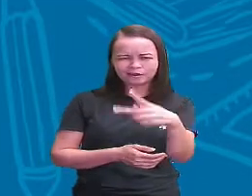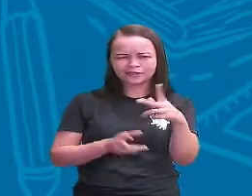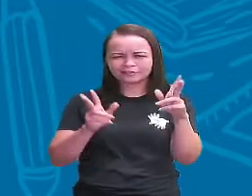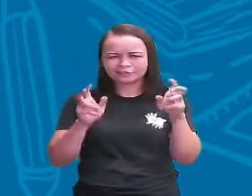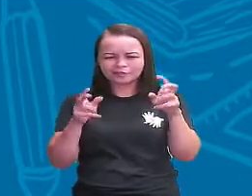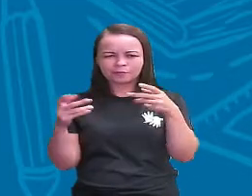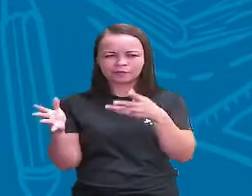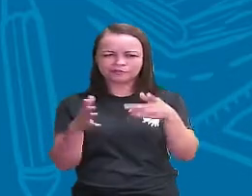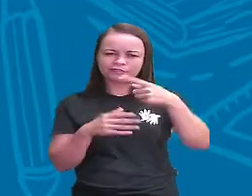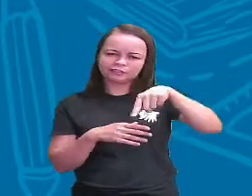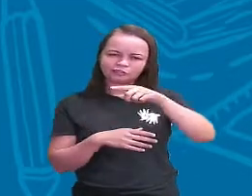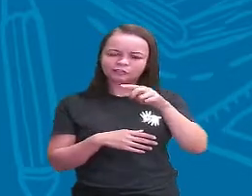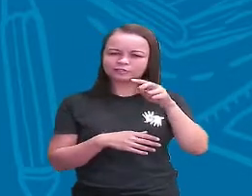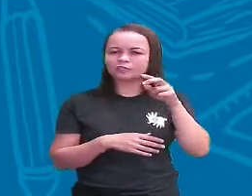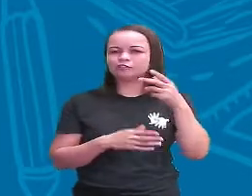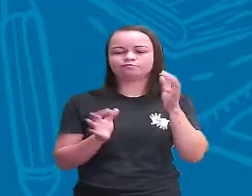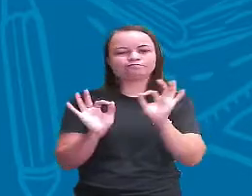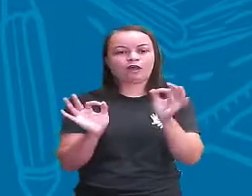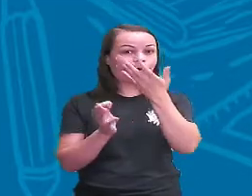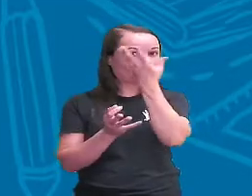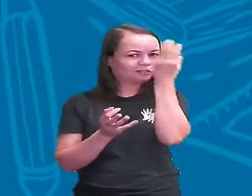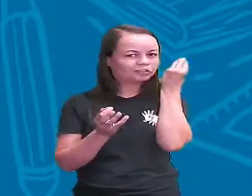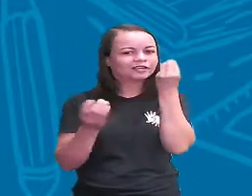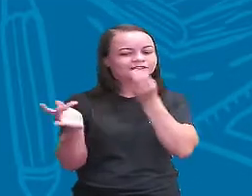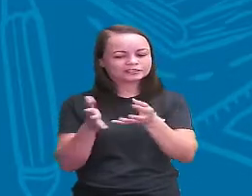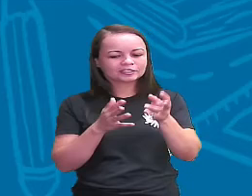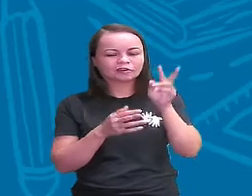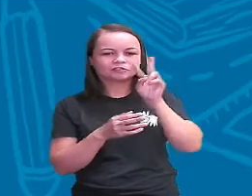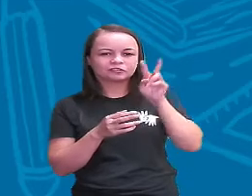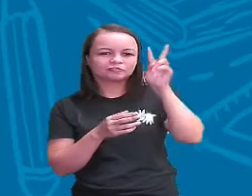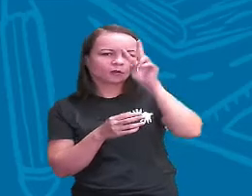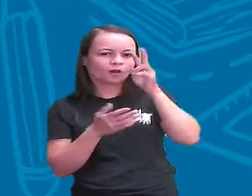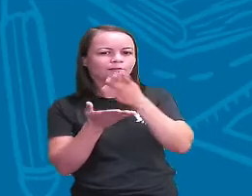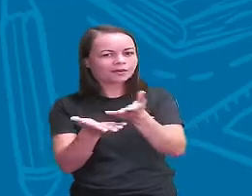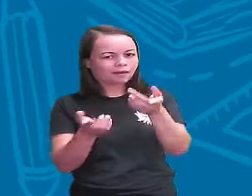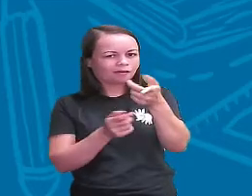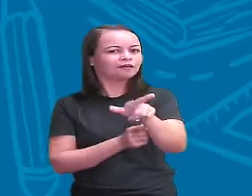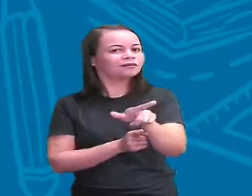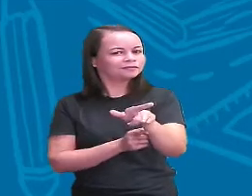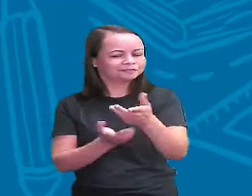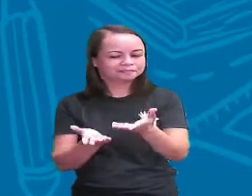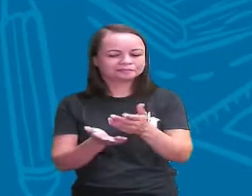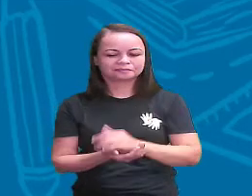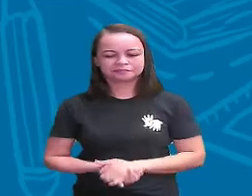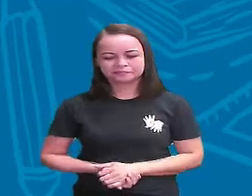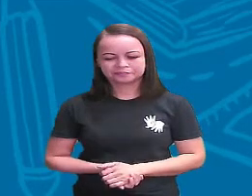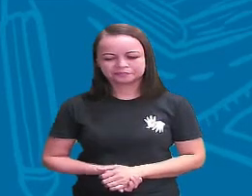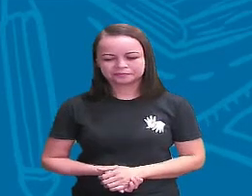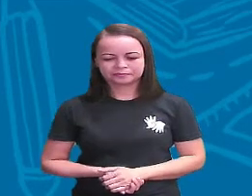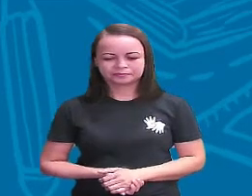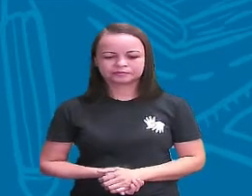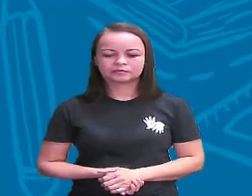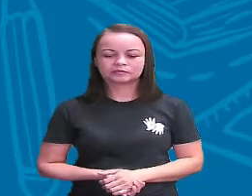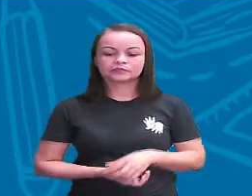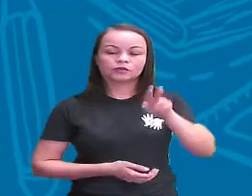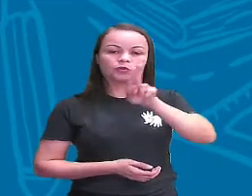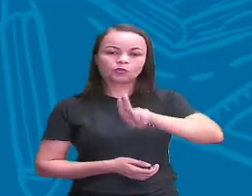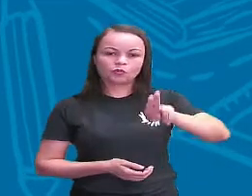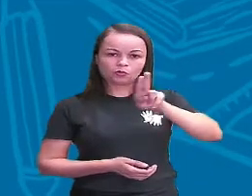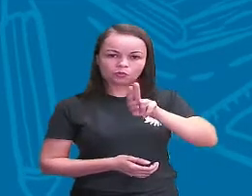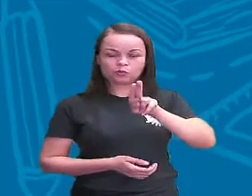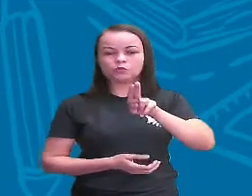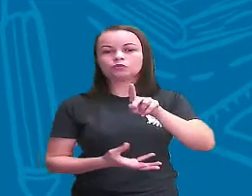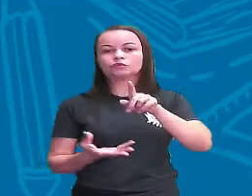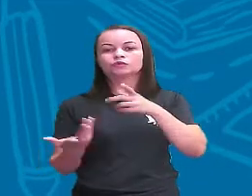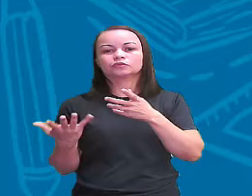vai rever. E quem já viu essa aula vai relembrar, tá? Então vamos lá. O uso da